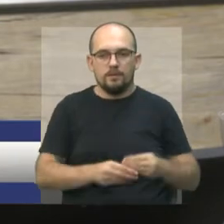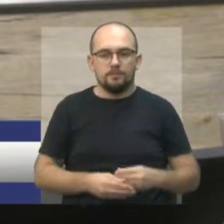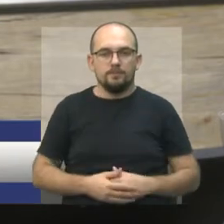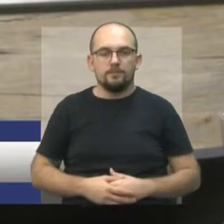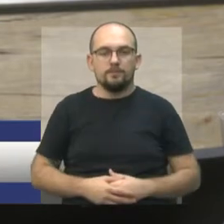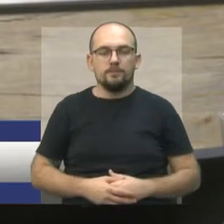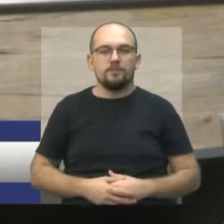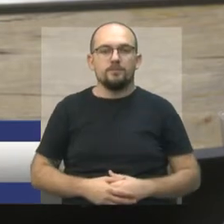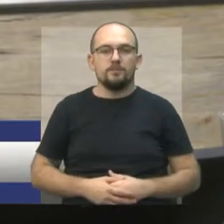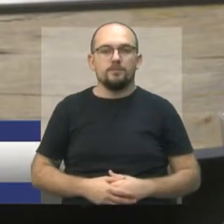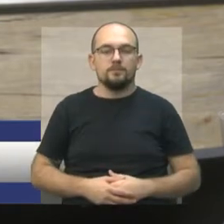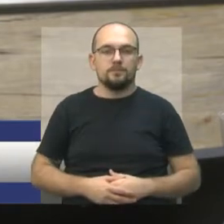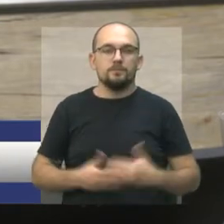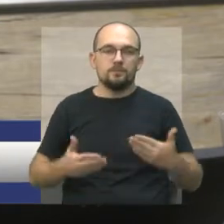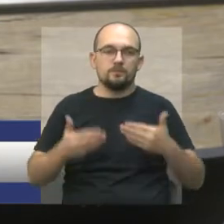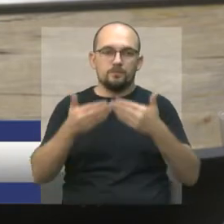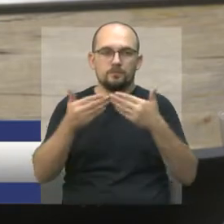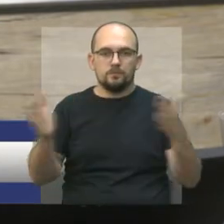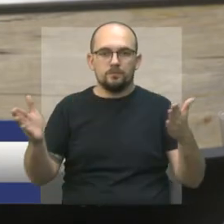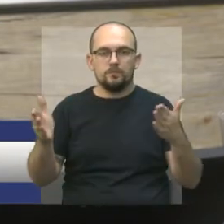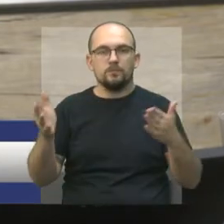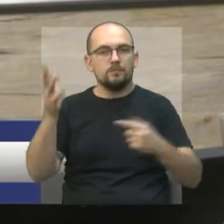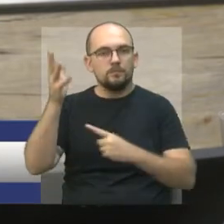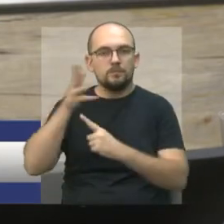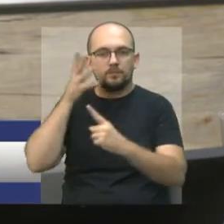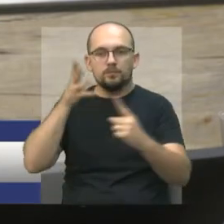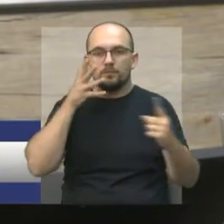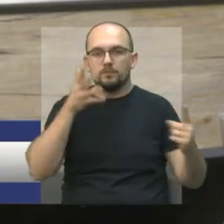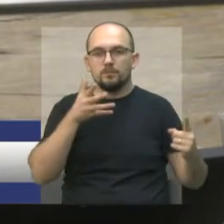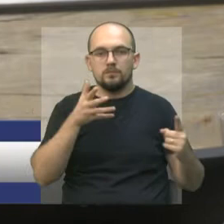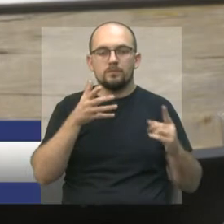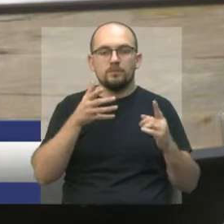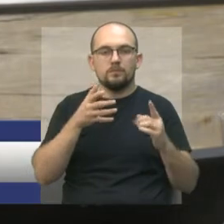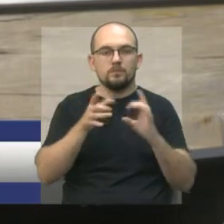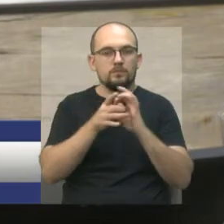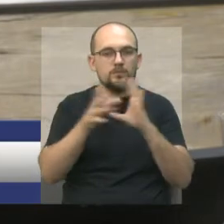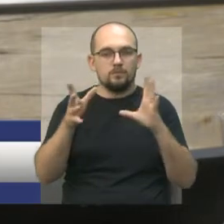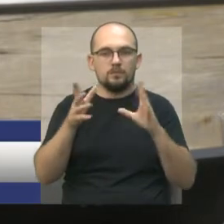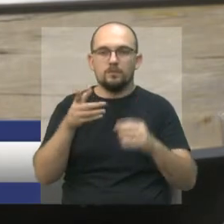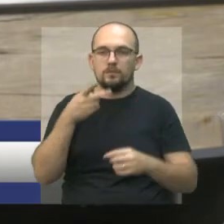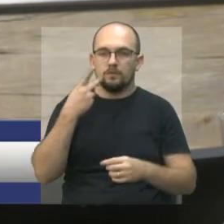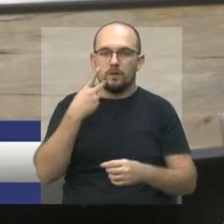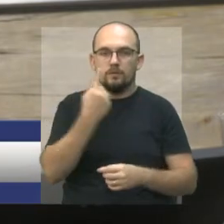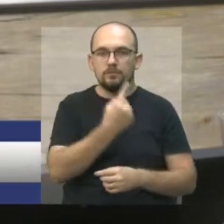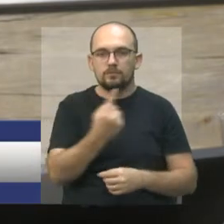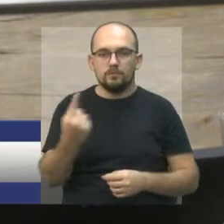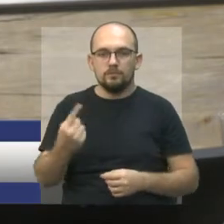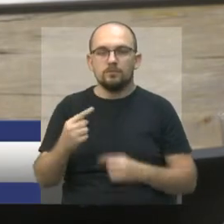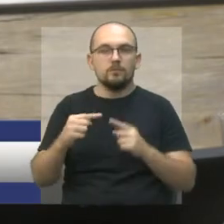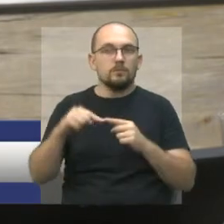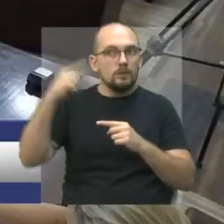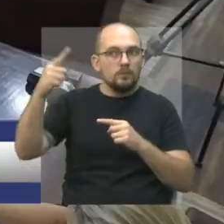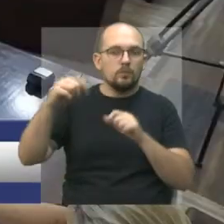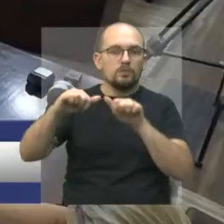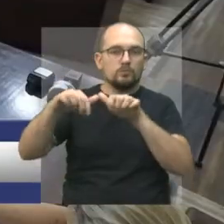Abro aqui a palavra, a manifestação dos senhores vereadores e, posteriormente, ao público